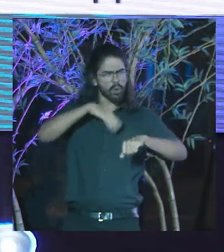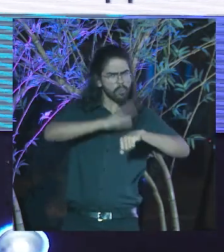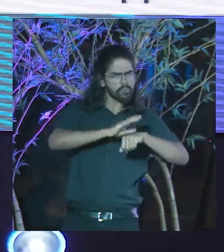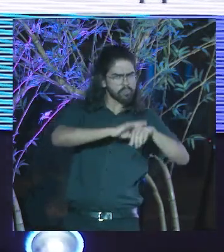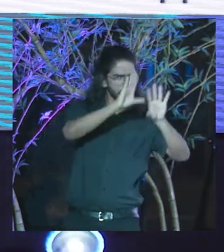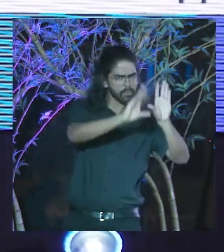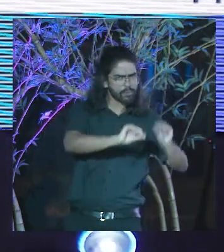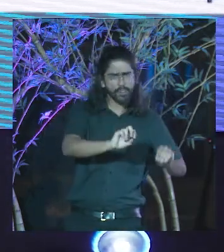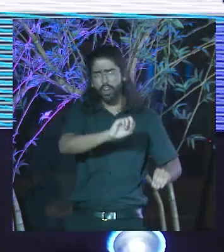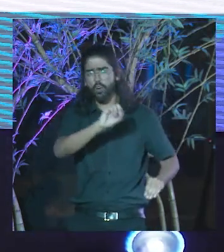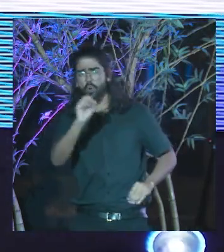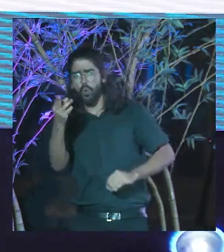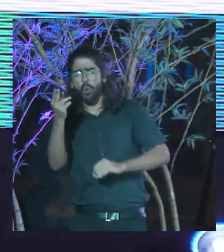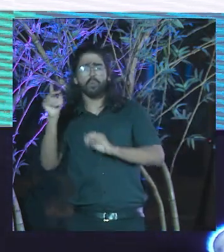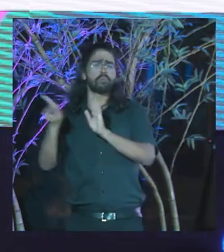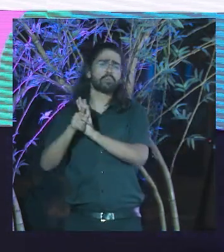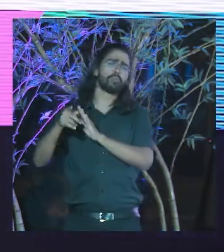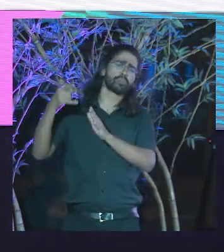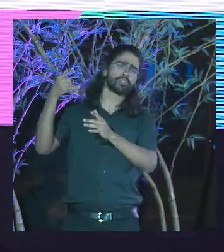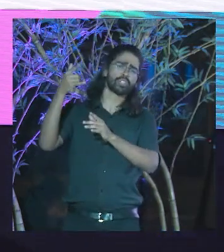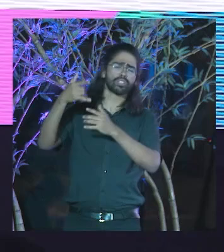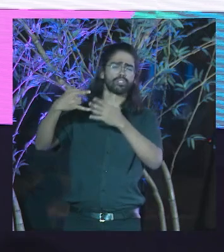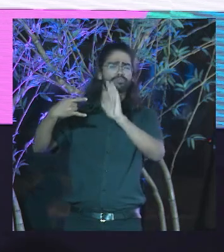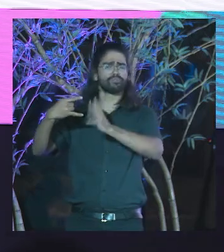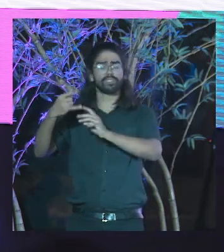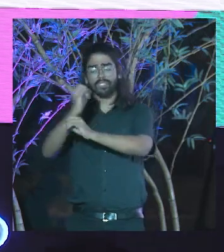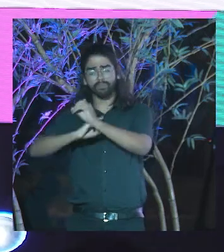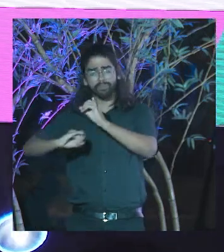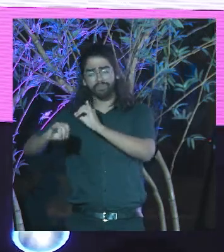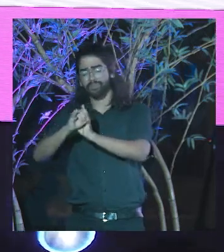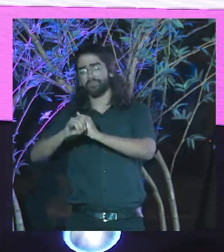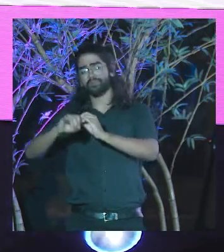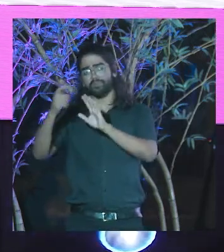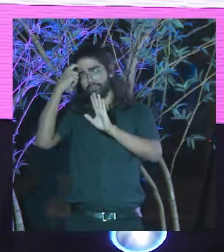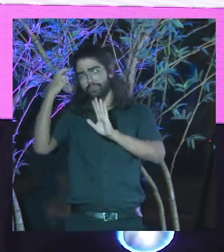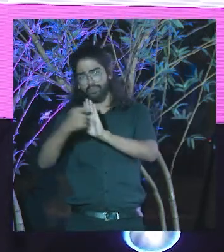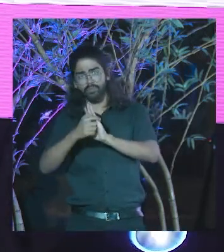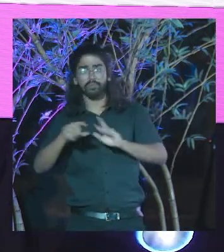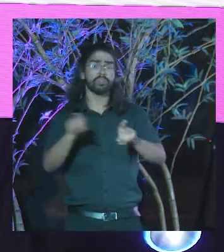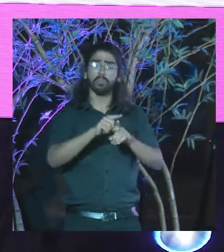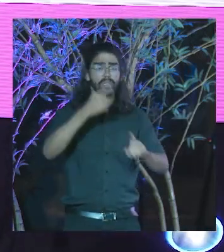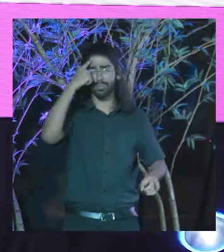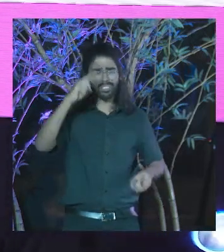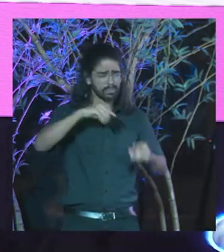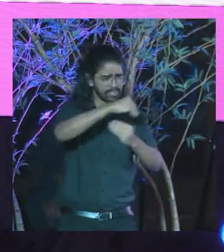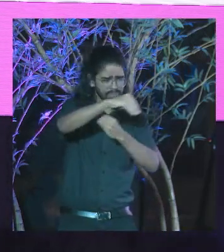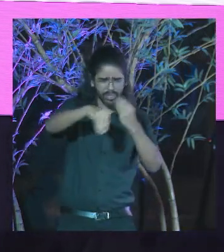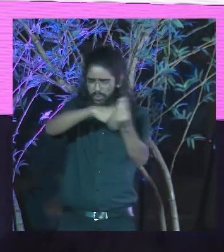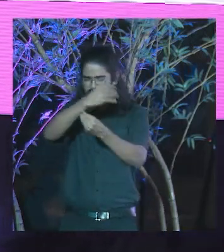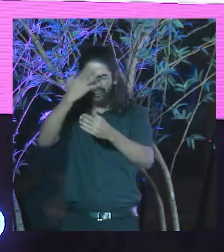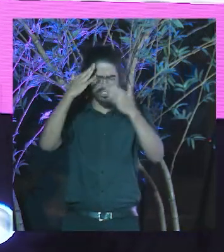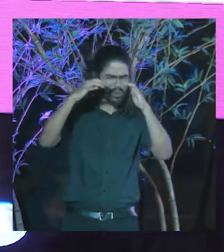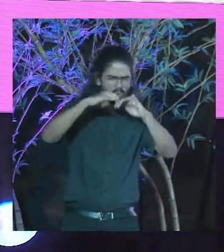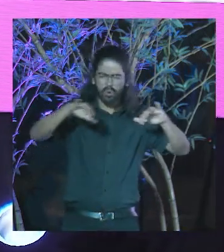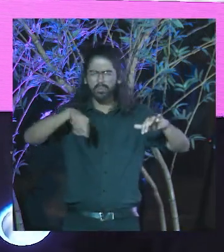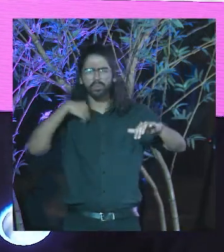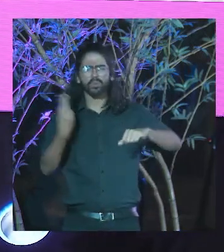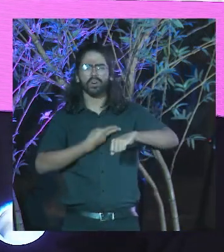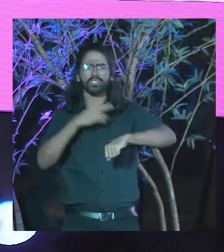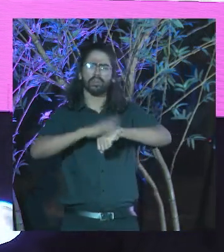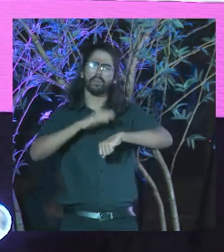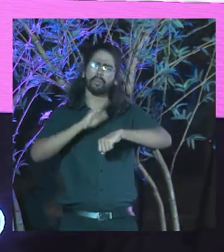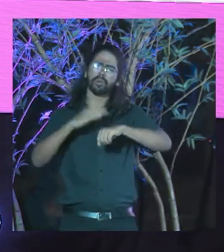sabem distinguir o quanto do meu discurso é produzido por sistema artificial, e não sabem distinguir o quanto do conteúdo que a gente produz